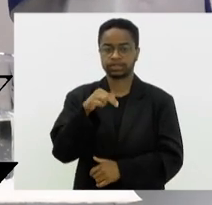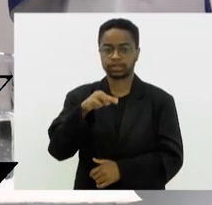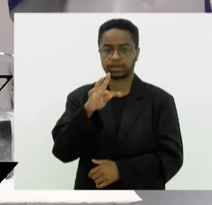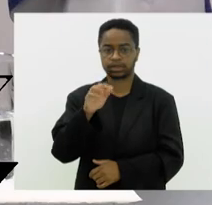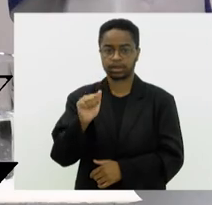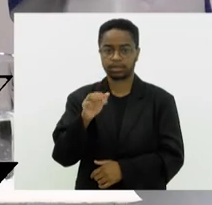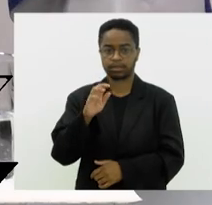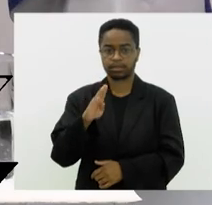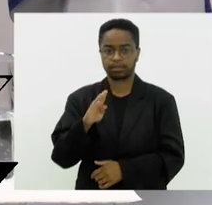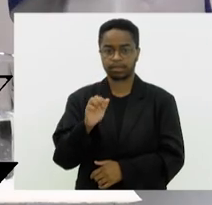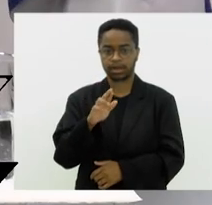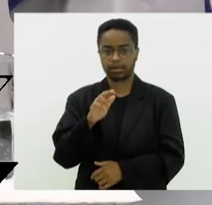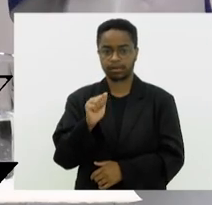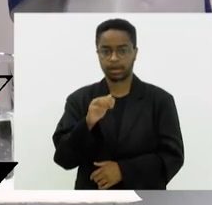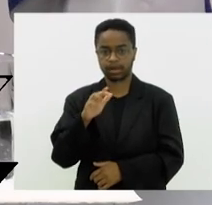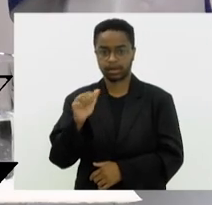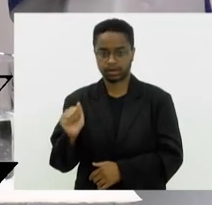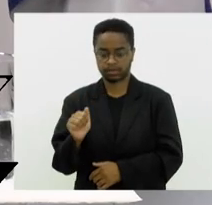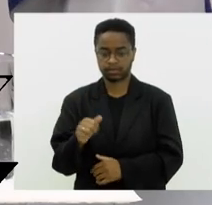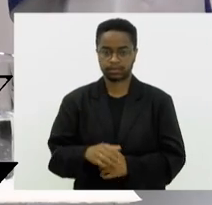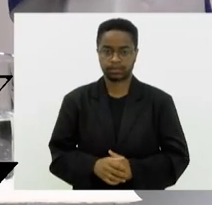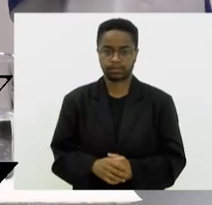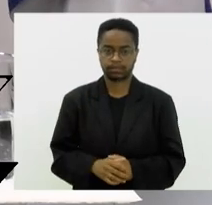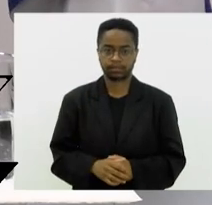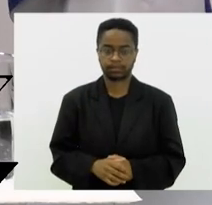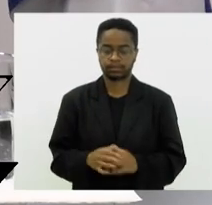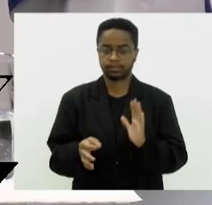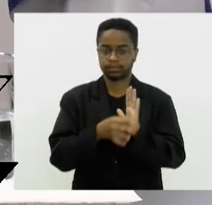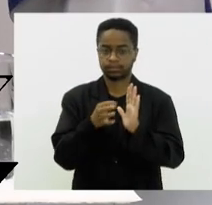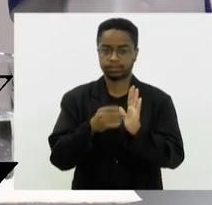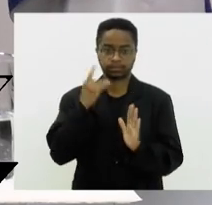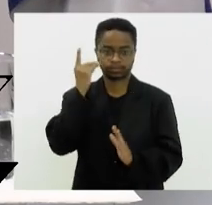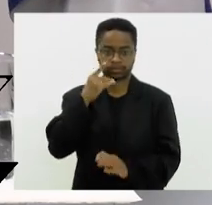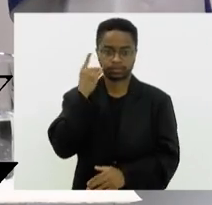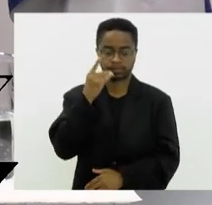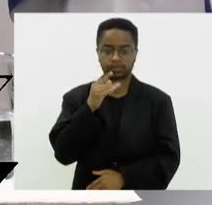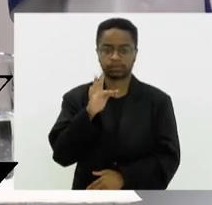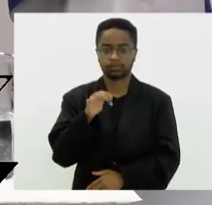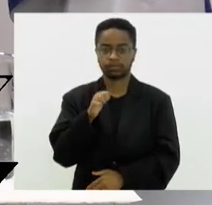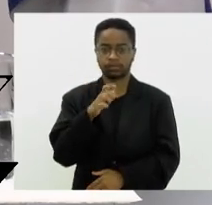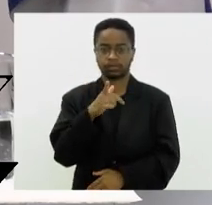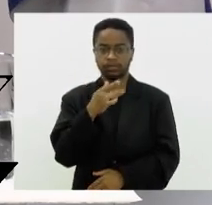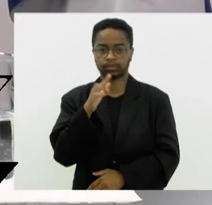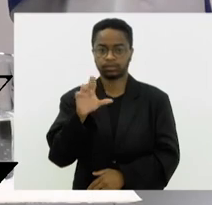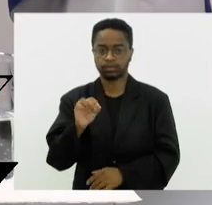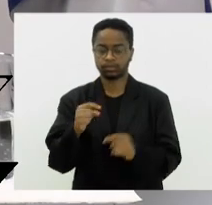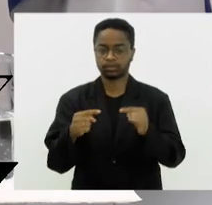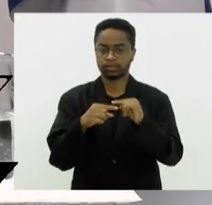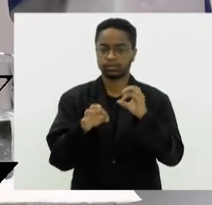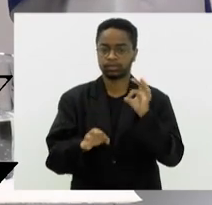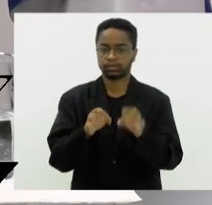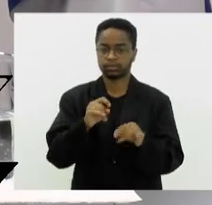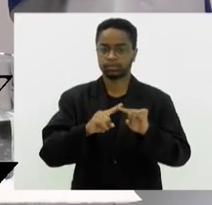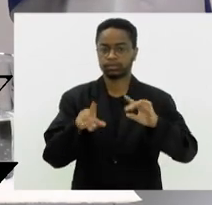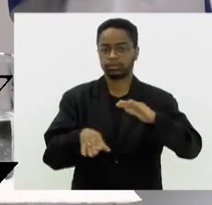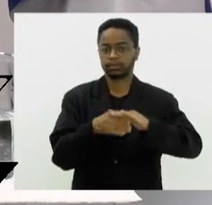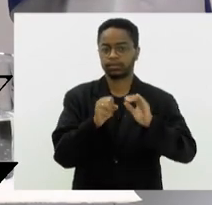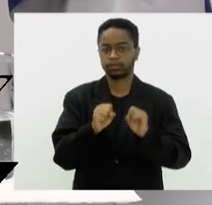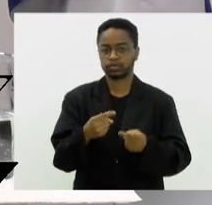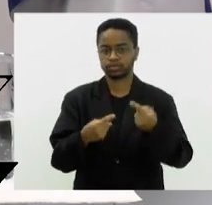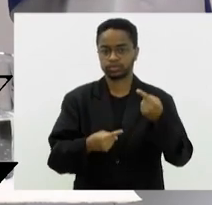primeiro distrito do município de Santa Maria Madalena. O parecer do deputado Filipinho Raves foi pela juridicidade com emendas. Em